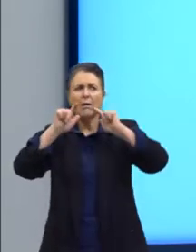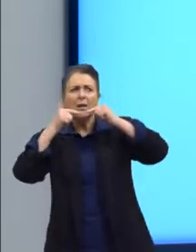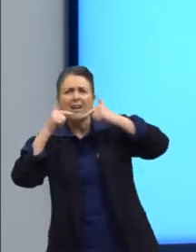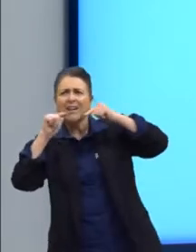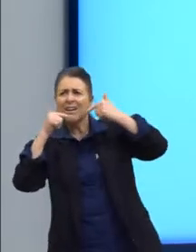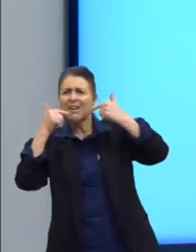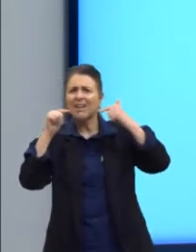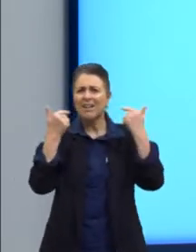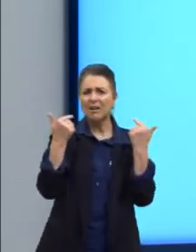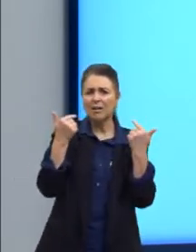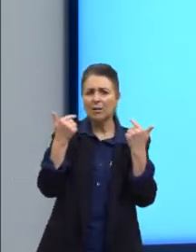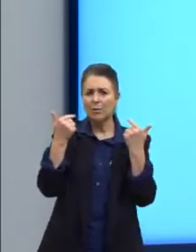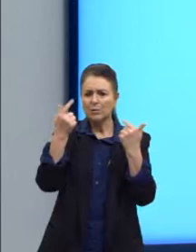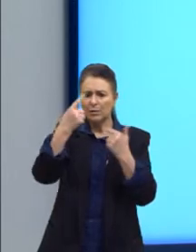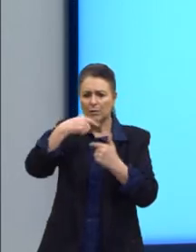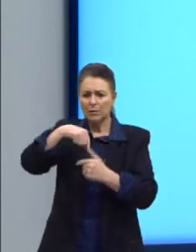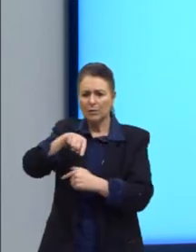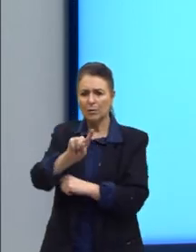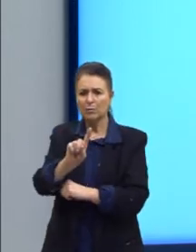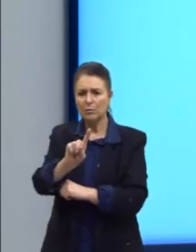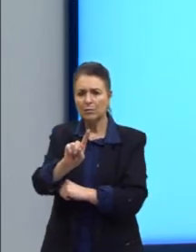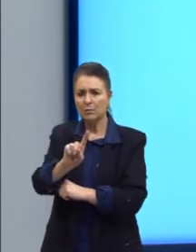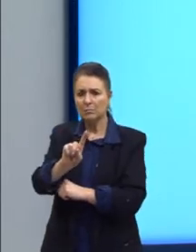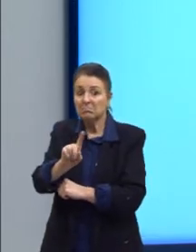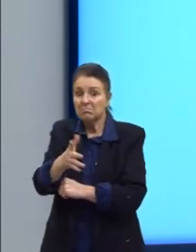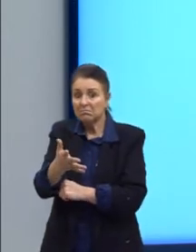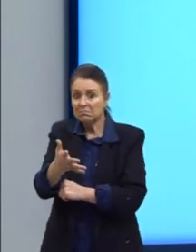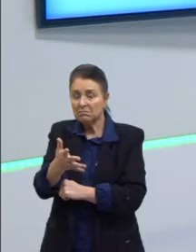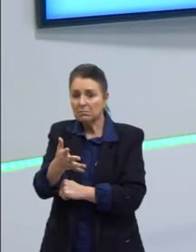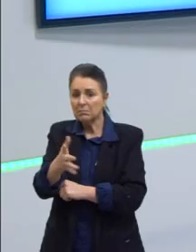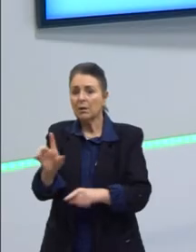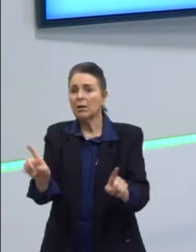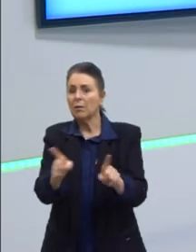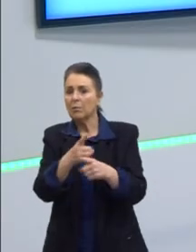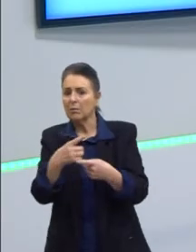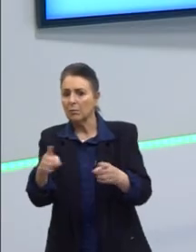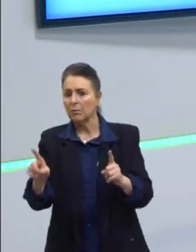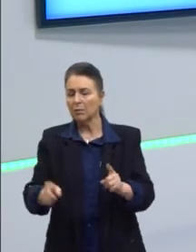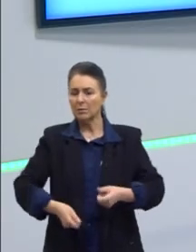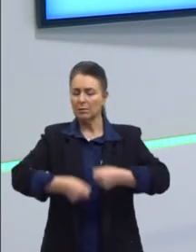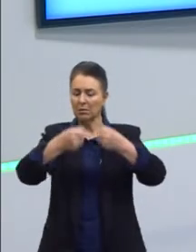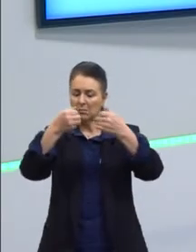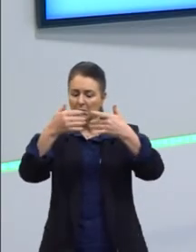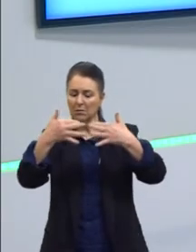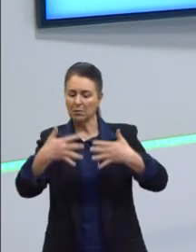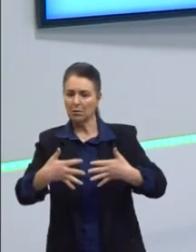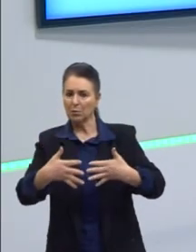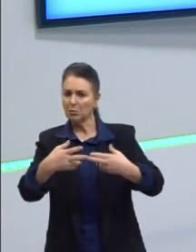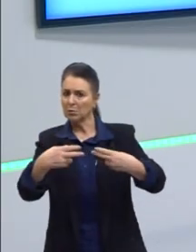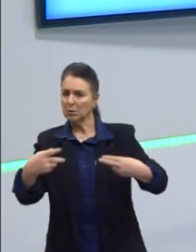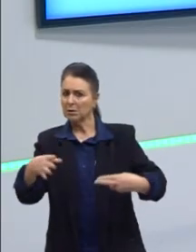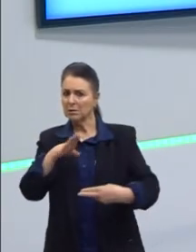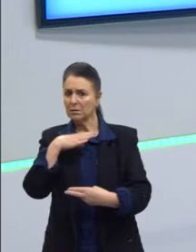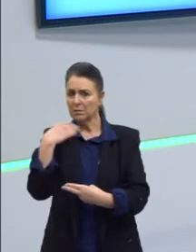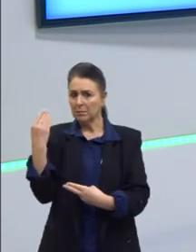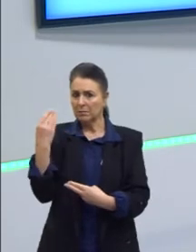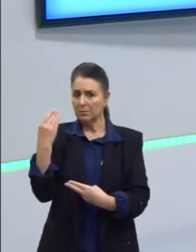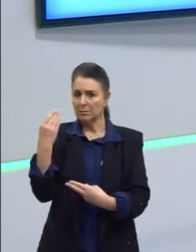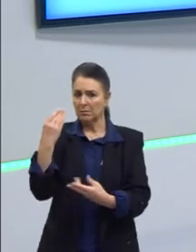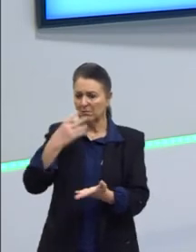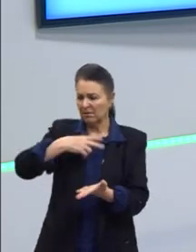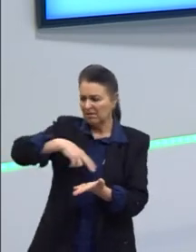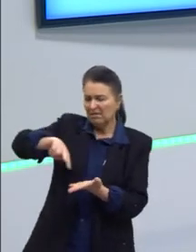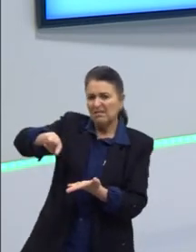como se fosse o próximo é uma música que fala sobre morte se a pessoa sabe que vai morrer ela vai dançar